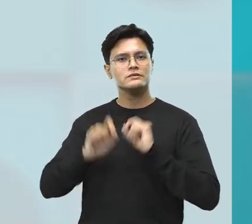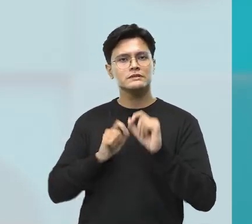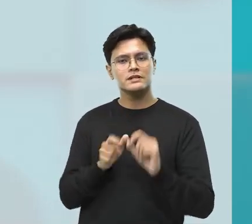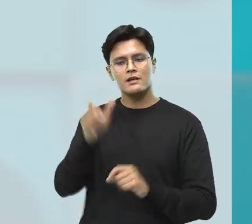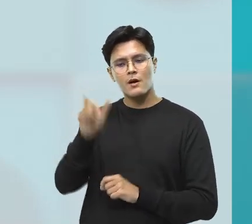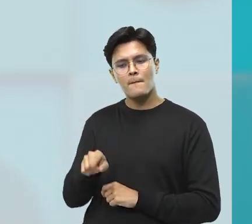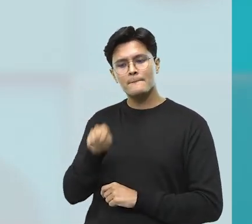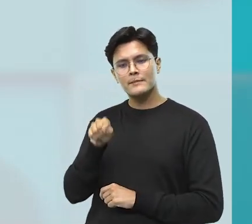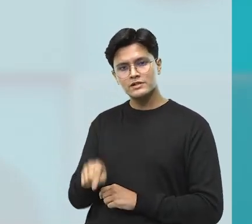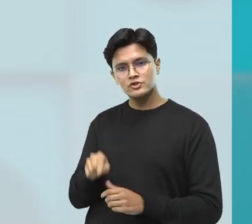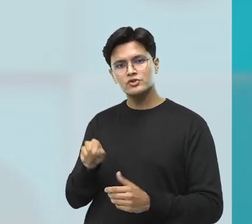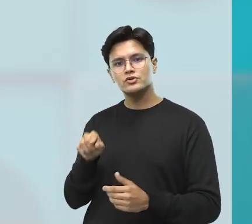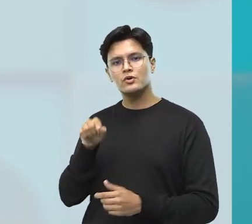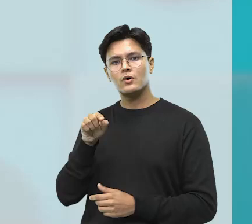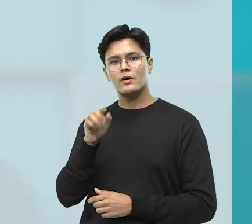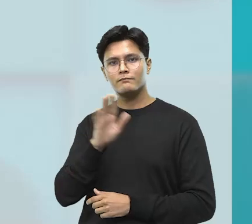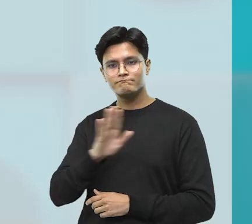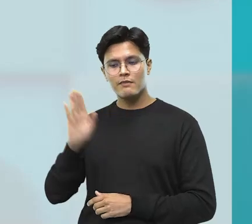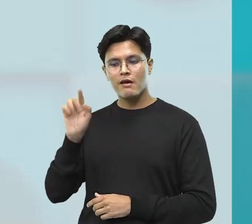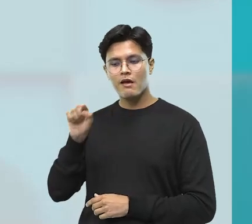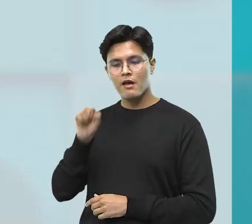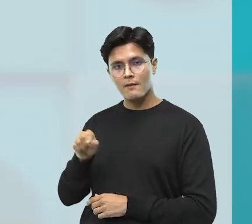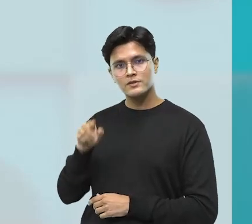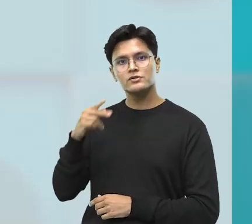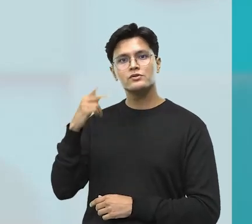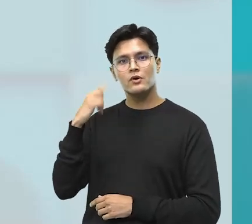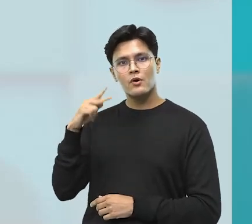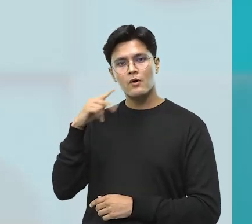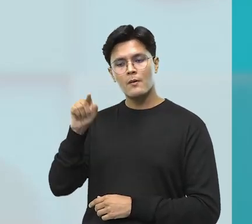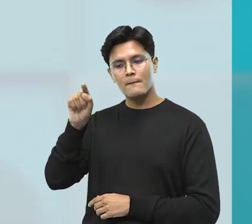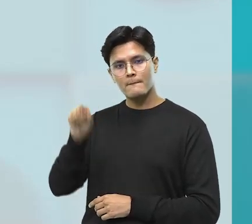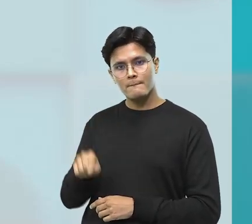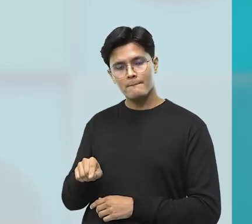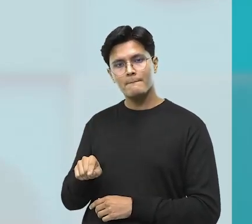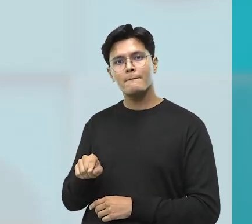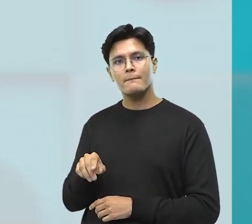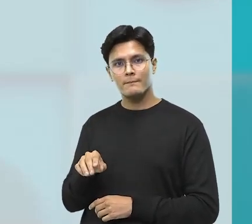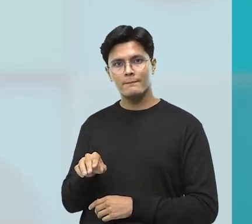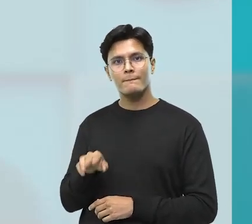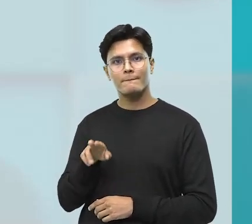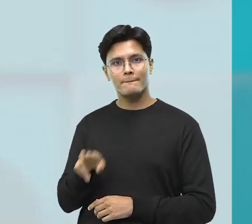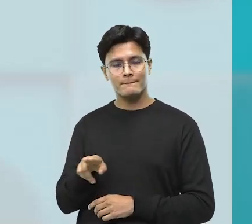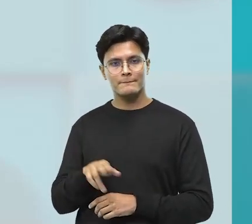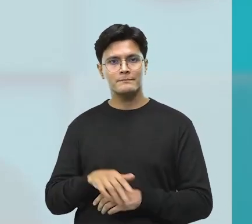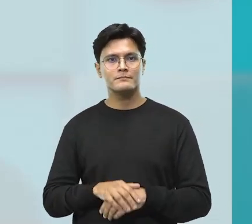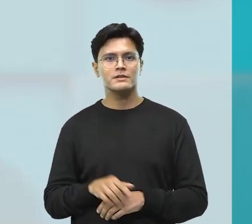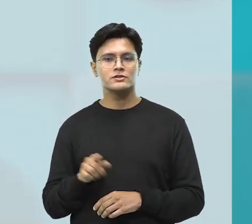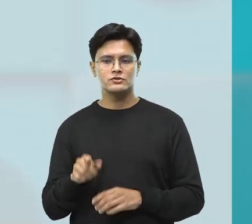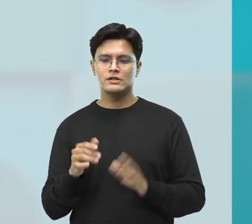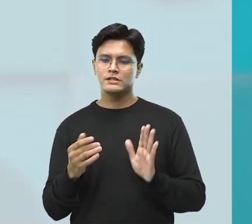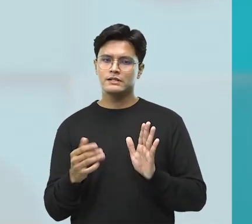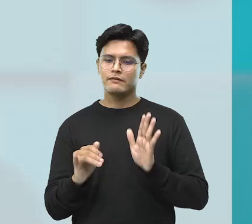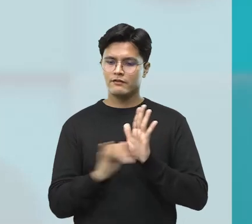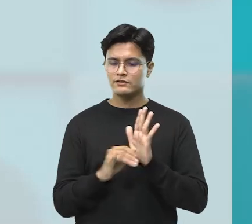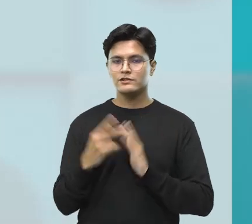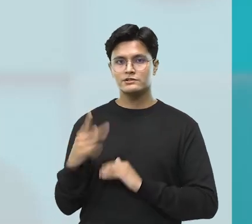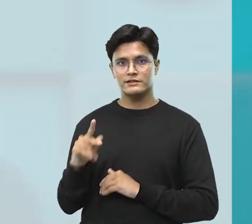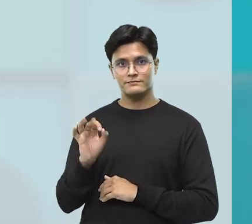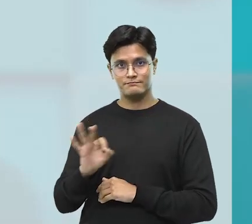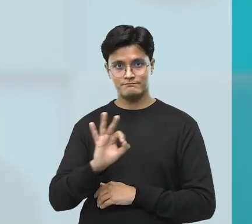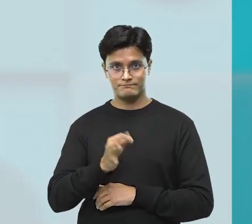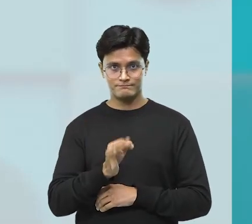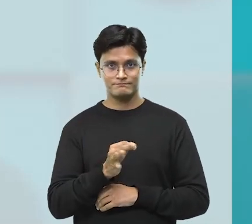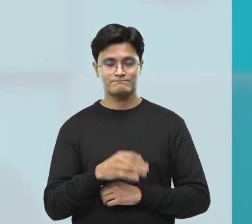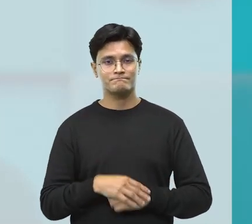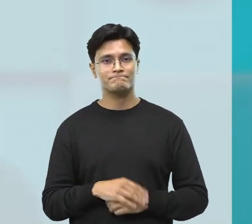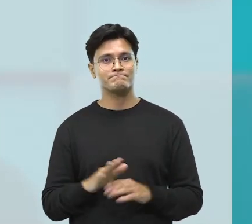momento quer, né, isso eu estou falando referente a cargos públicos, tá bom? Prefeito, governador, presidente, tá? É